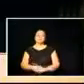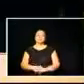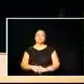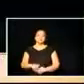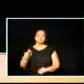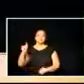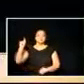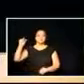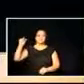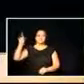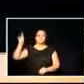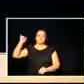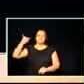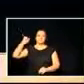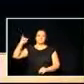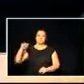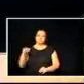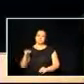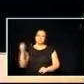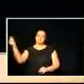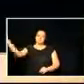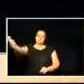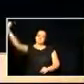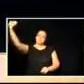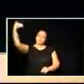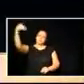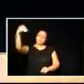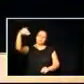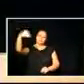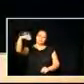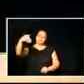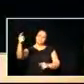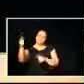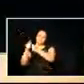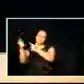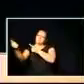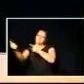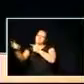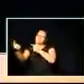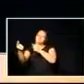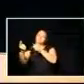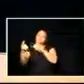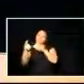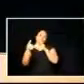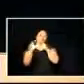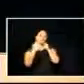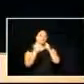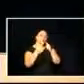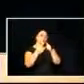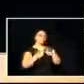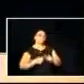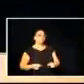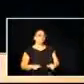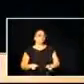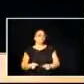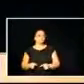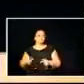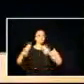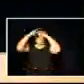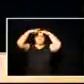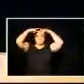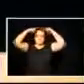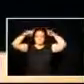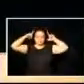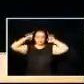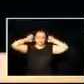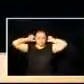nossa cidade, vem varrer, né? Vem podar o mato. Aquele enfermeiro que está lá na prefeitura, ele está fazendo o seu trabalho, mas